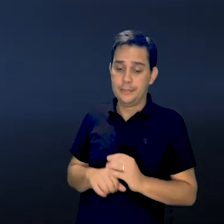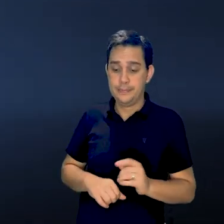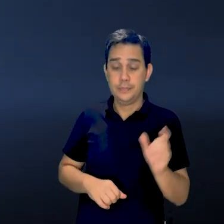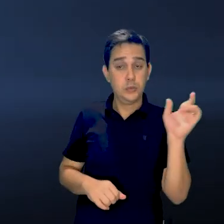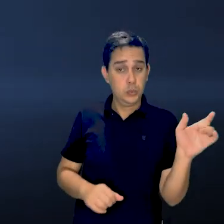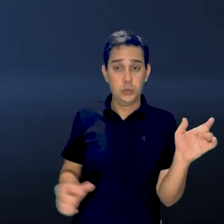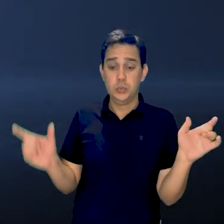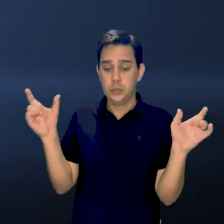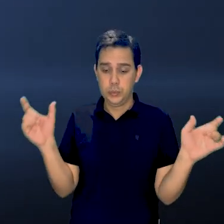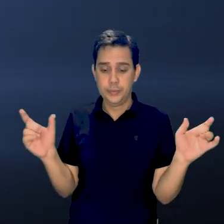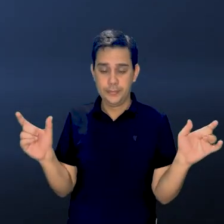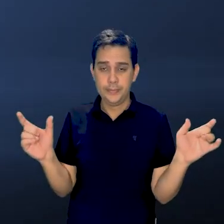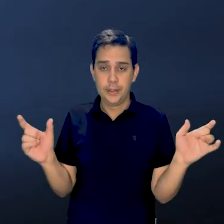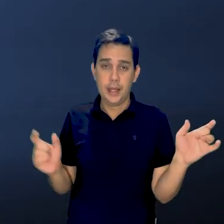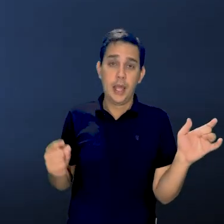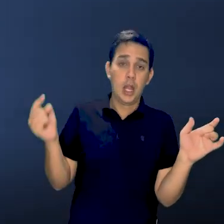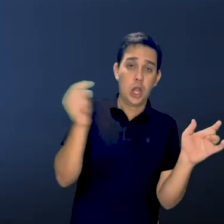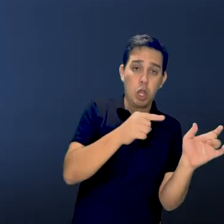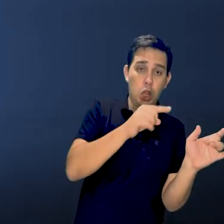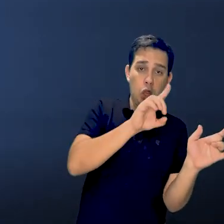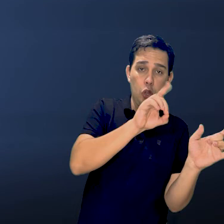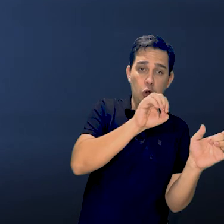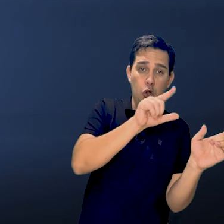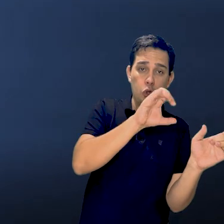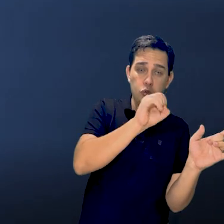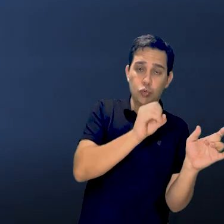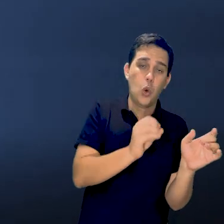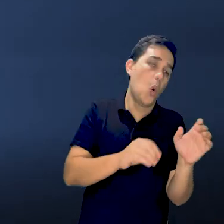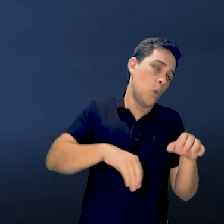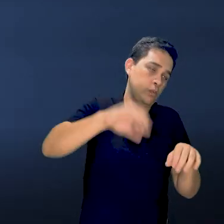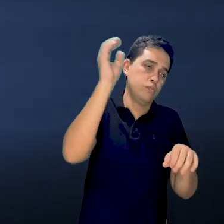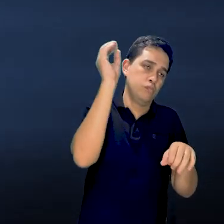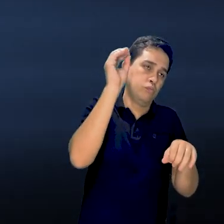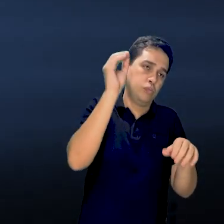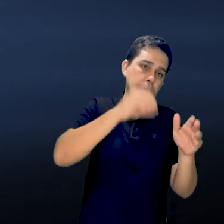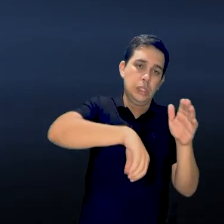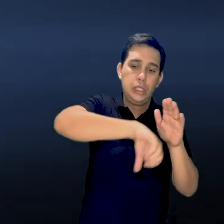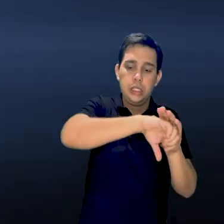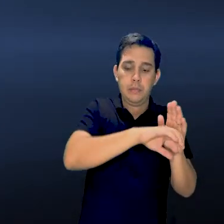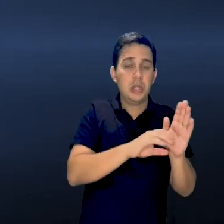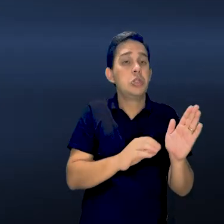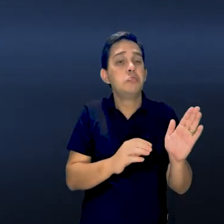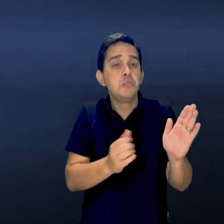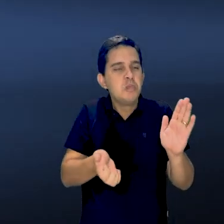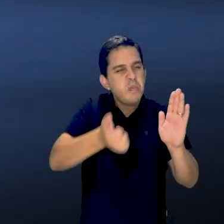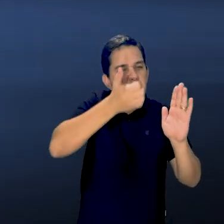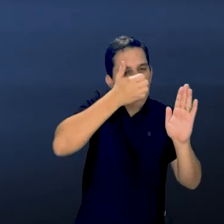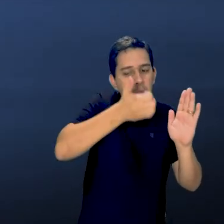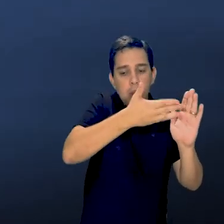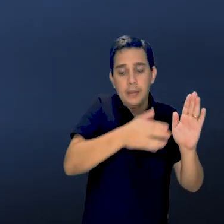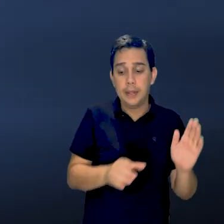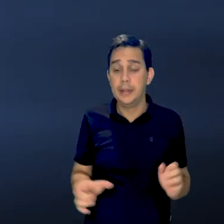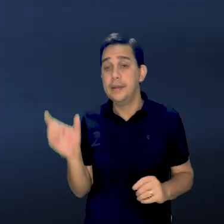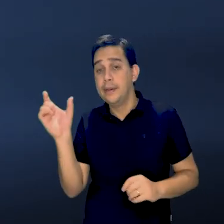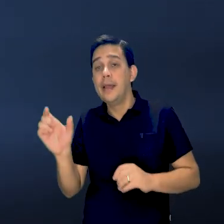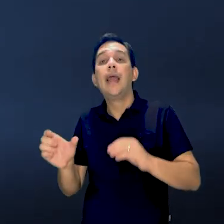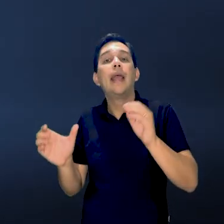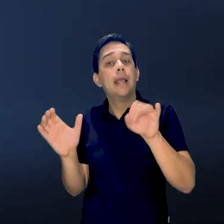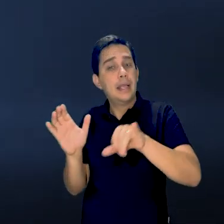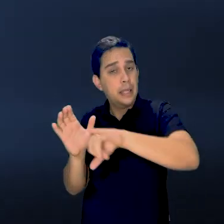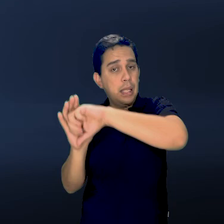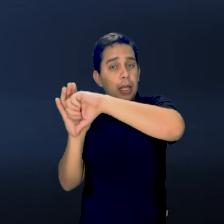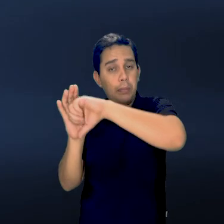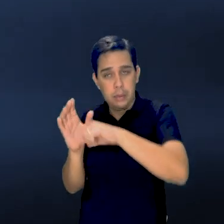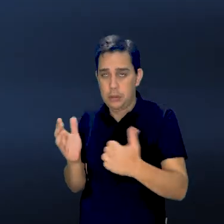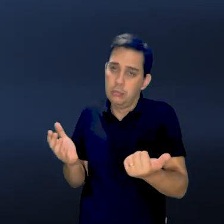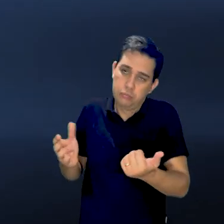geral, eles são julgados pela vara criminal por um juiz criminal. Uma exceção que nós temos na legislação